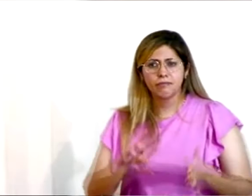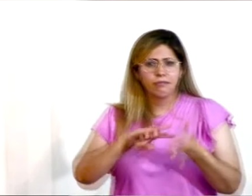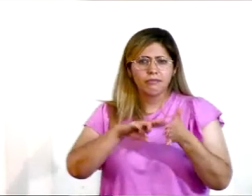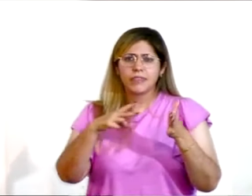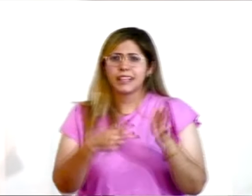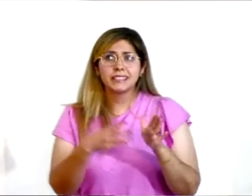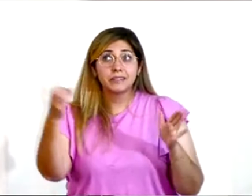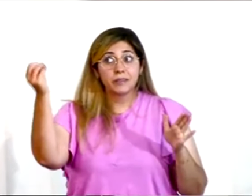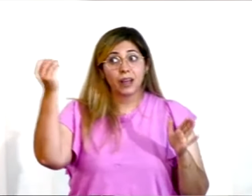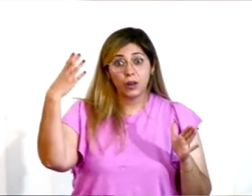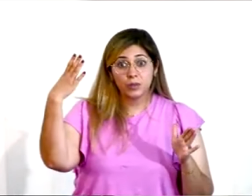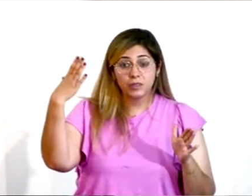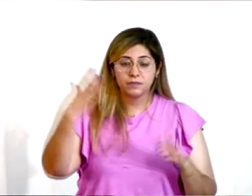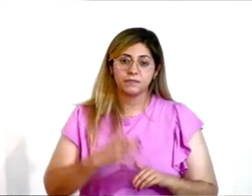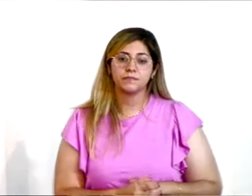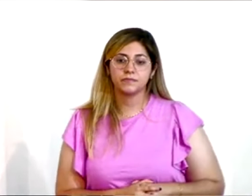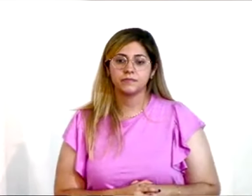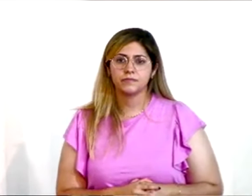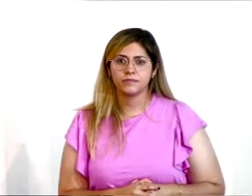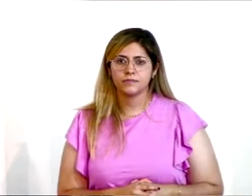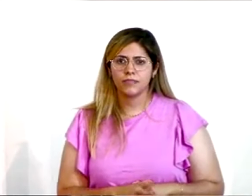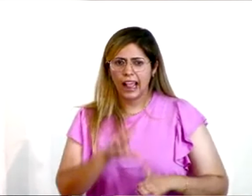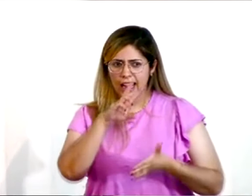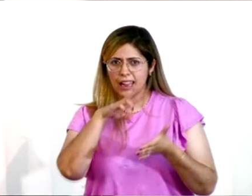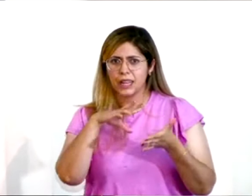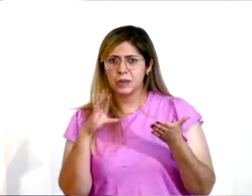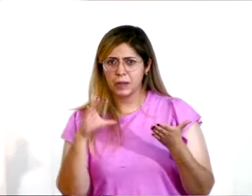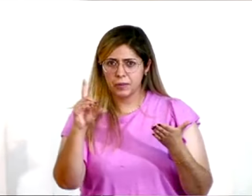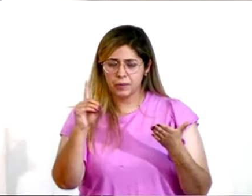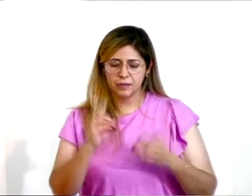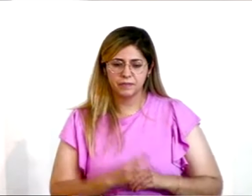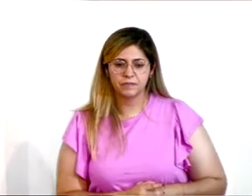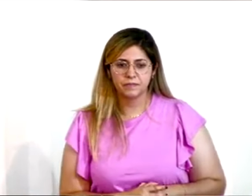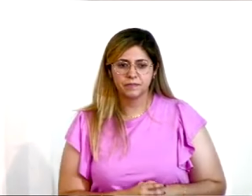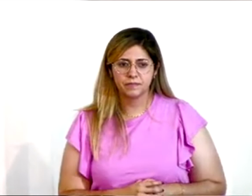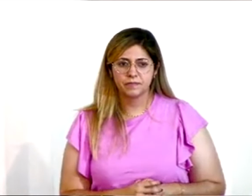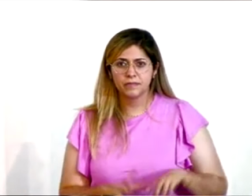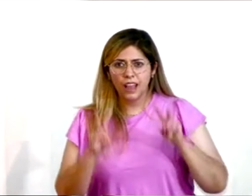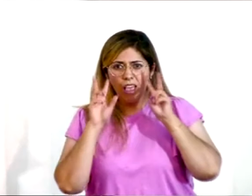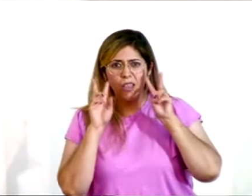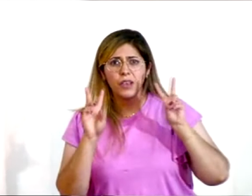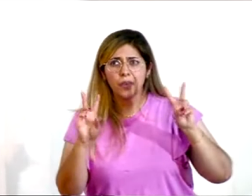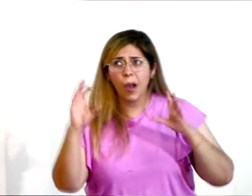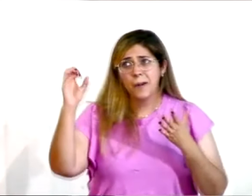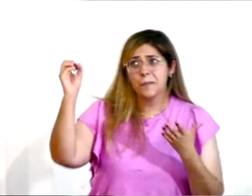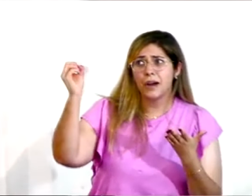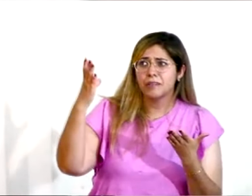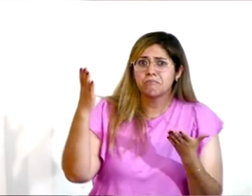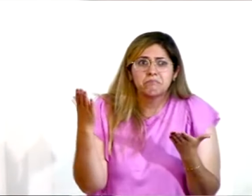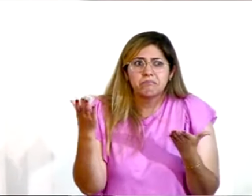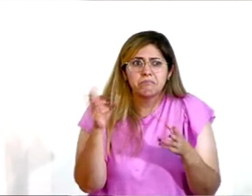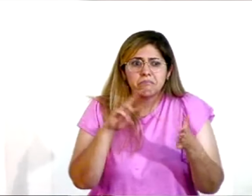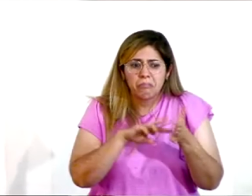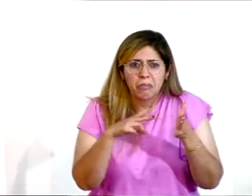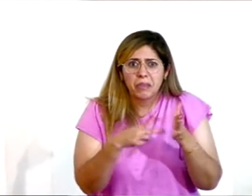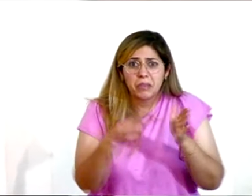significa luz? Olhando para um texto como esse. Viu uma luz. Que luz é essa